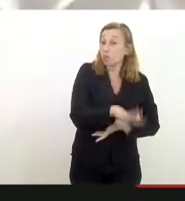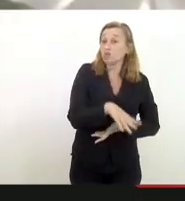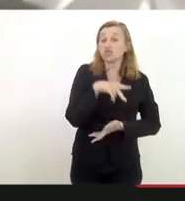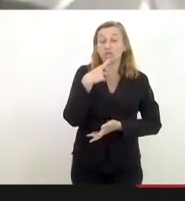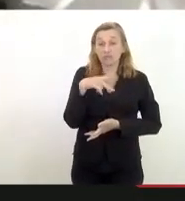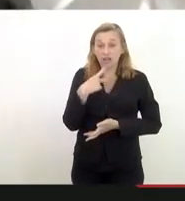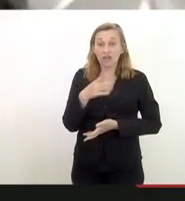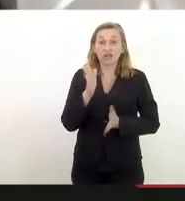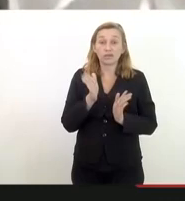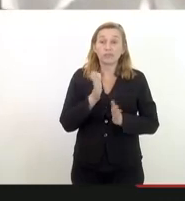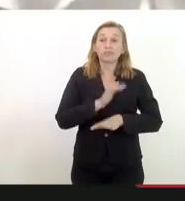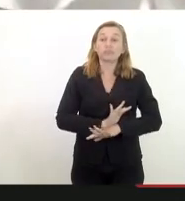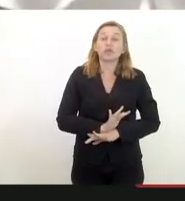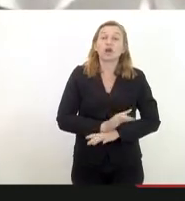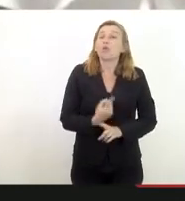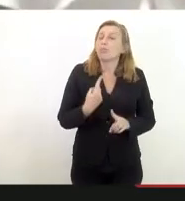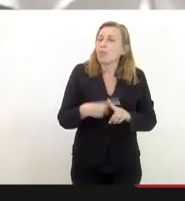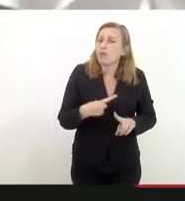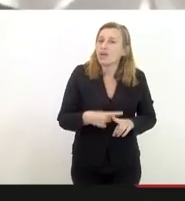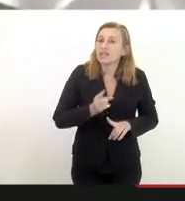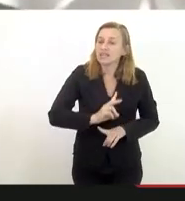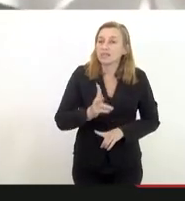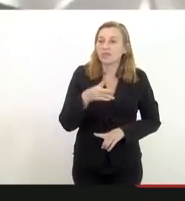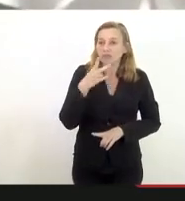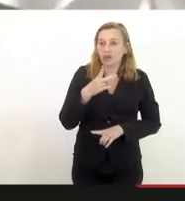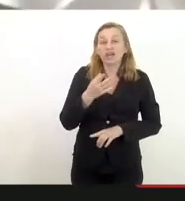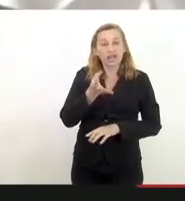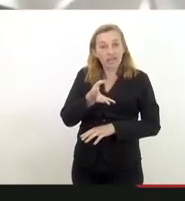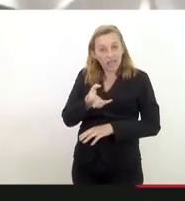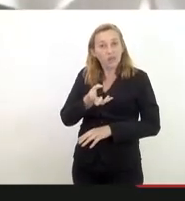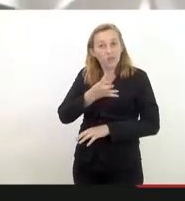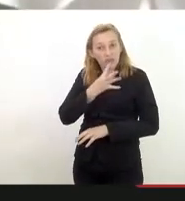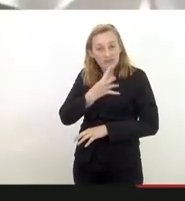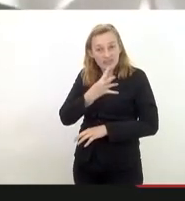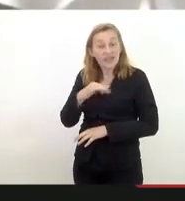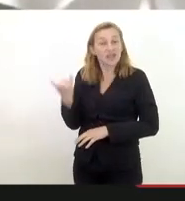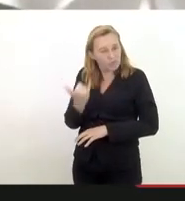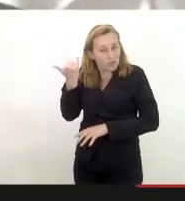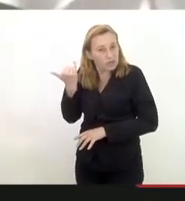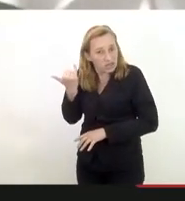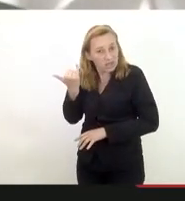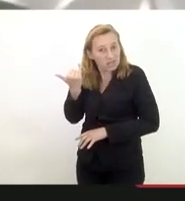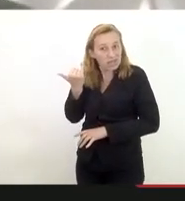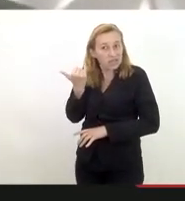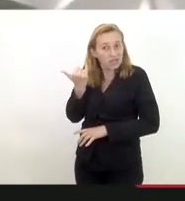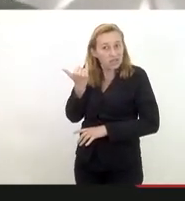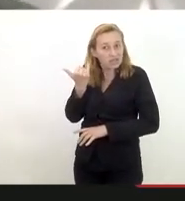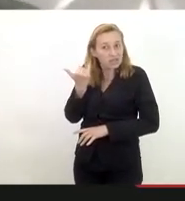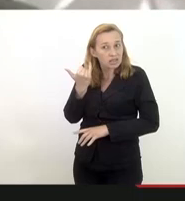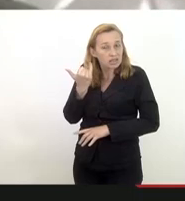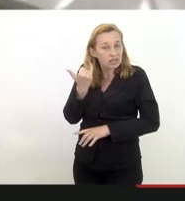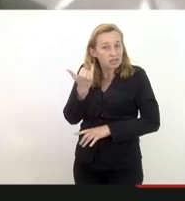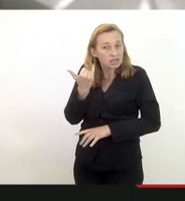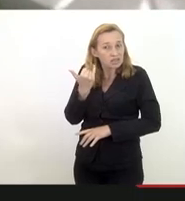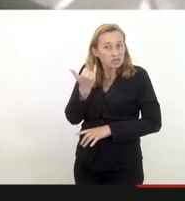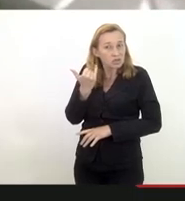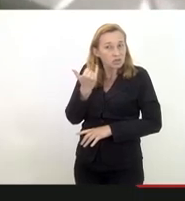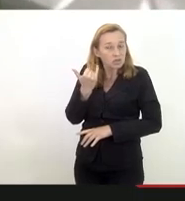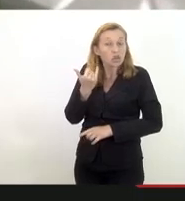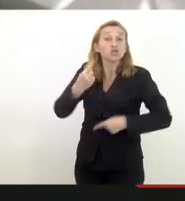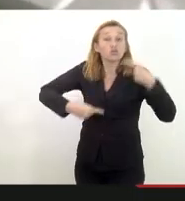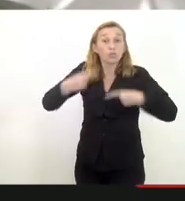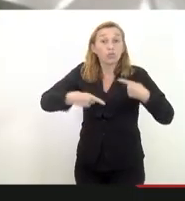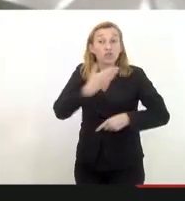da sua fala, porque eu digo sempre, se você quer conhecer a importância de uma rubrica, de uma